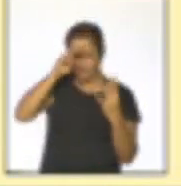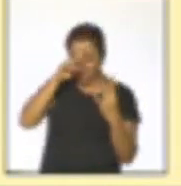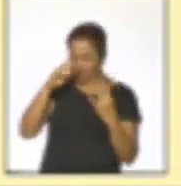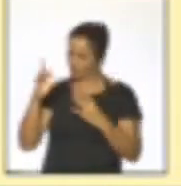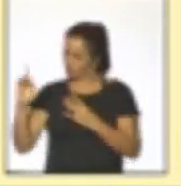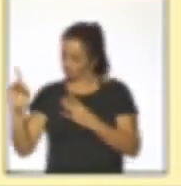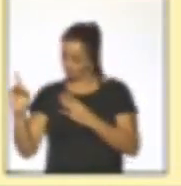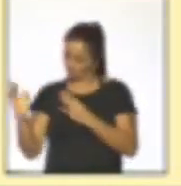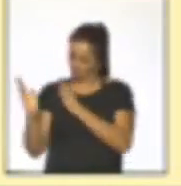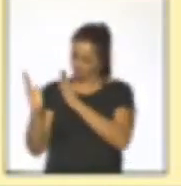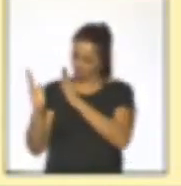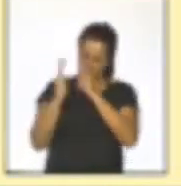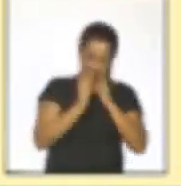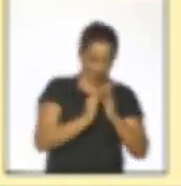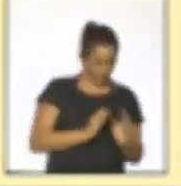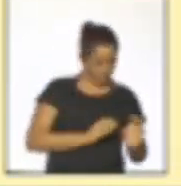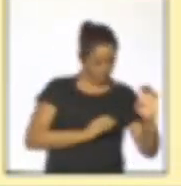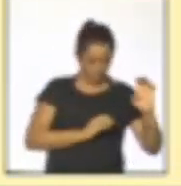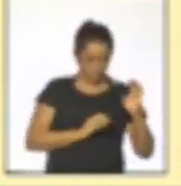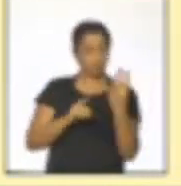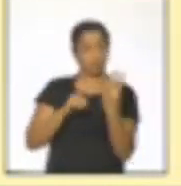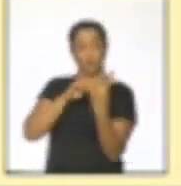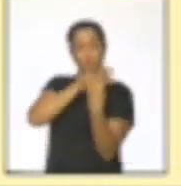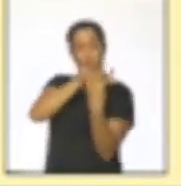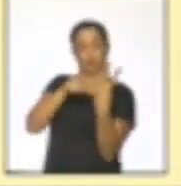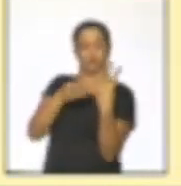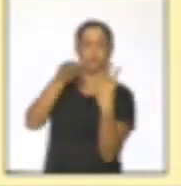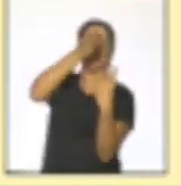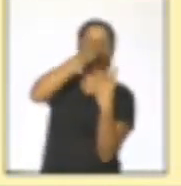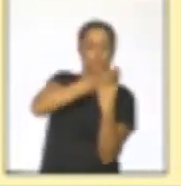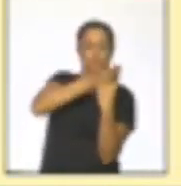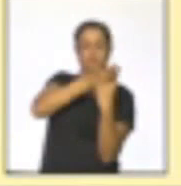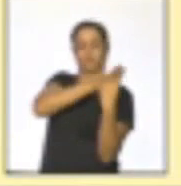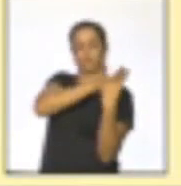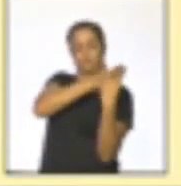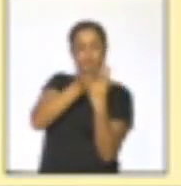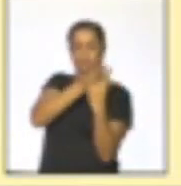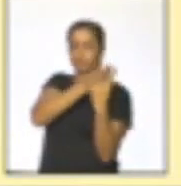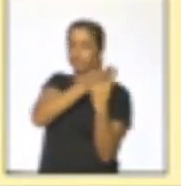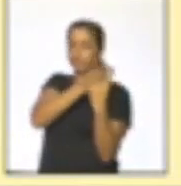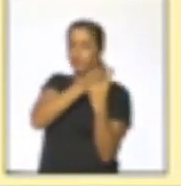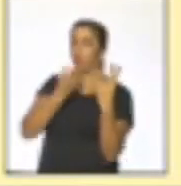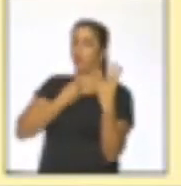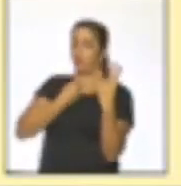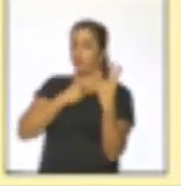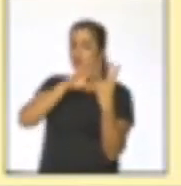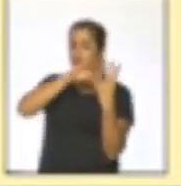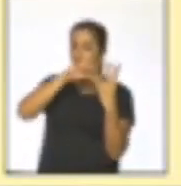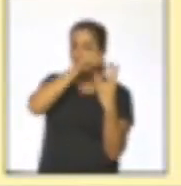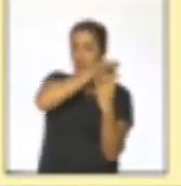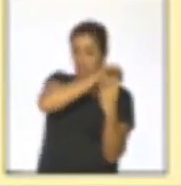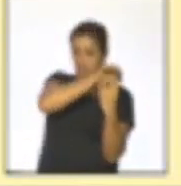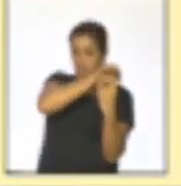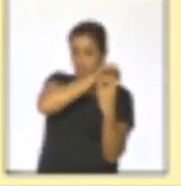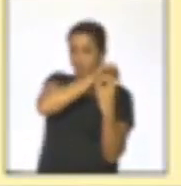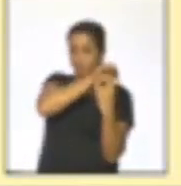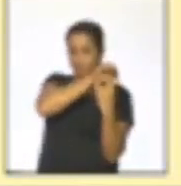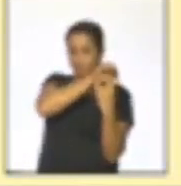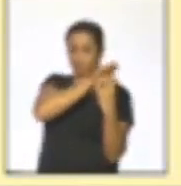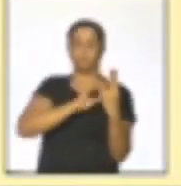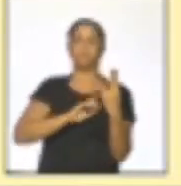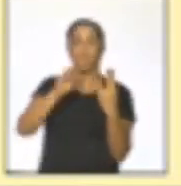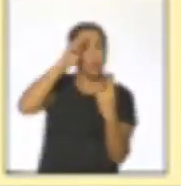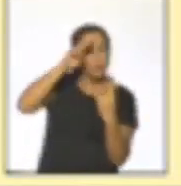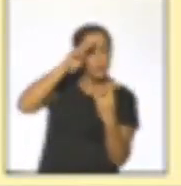da direita para a esquerda, ok? 2 em 2, da direita para a esquerda.